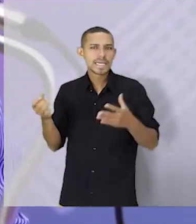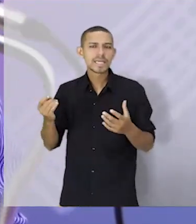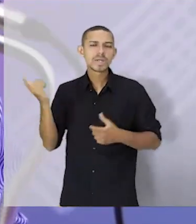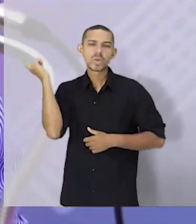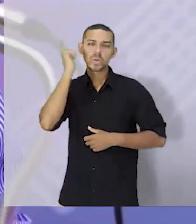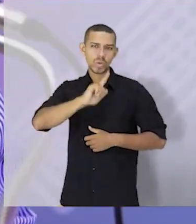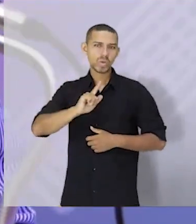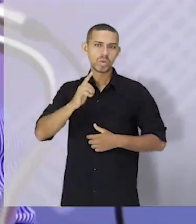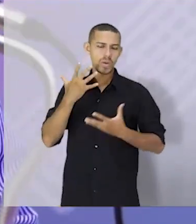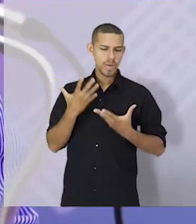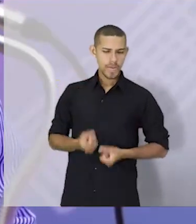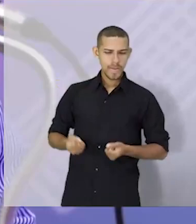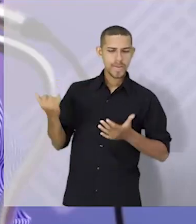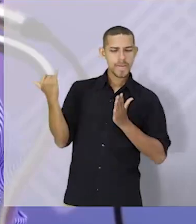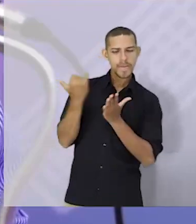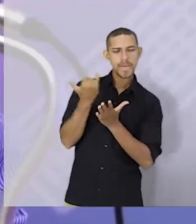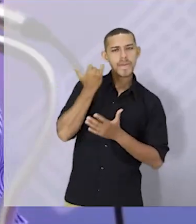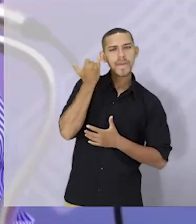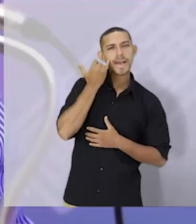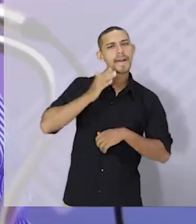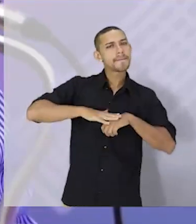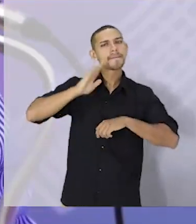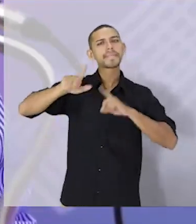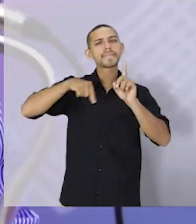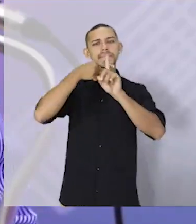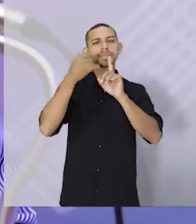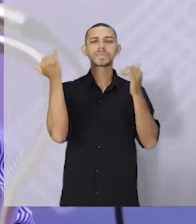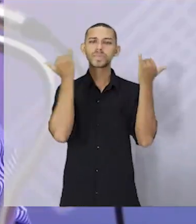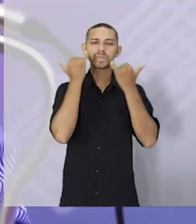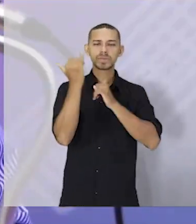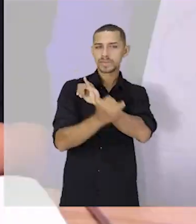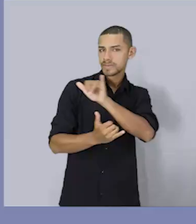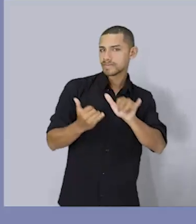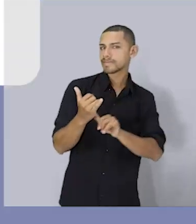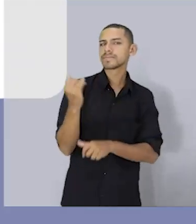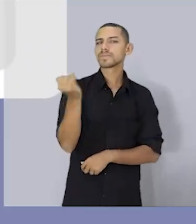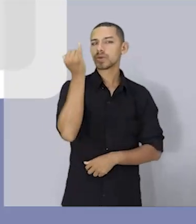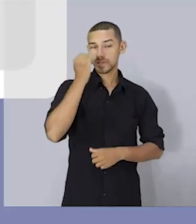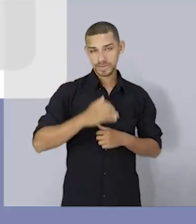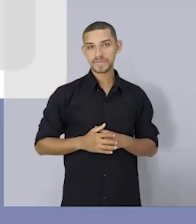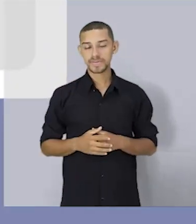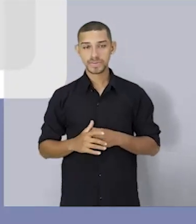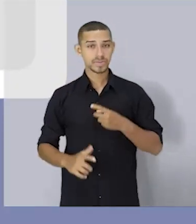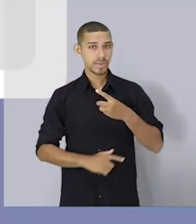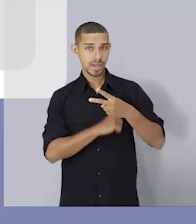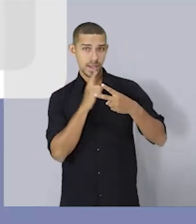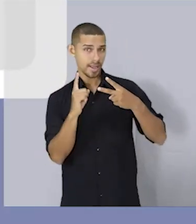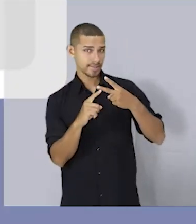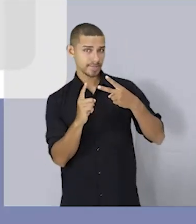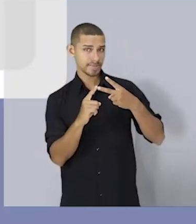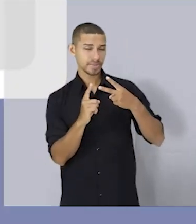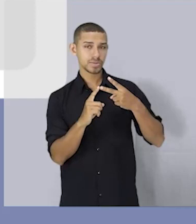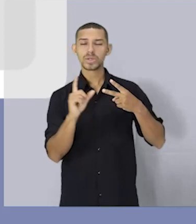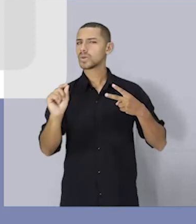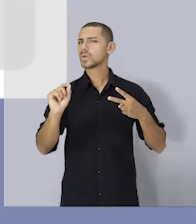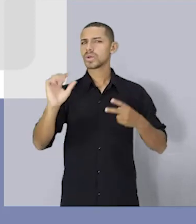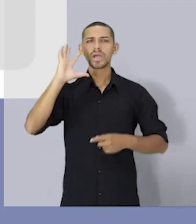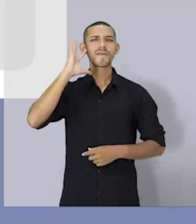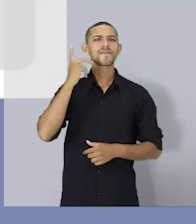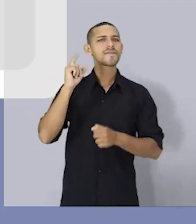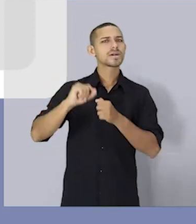absorver mais informações. Então, é muito importante estabelecer rotina. A segunda pergunta é: o que fazer quando